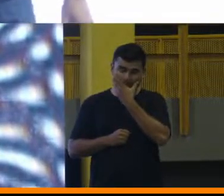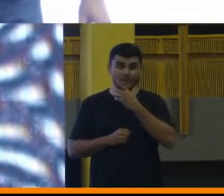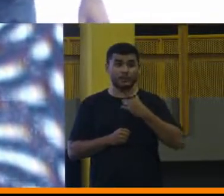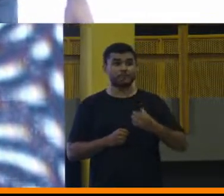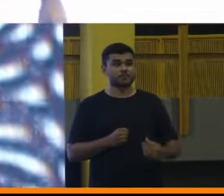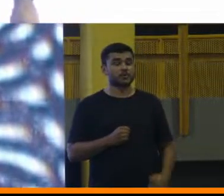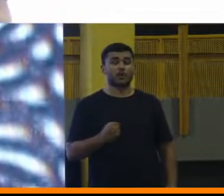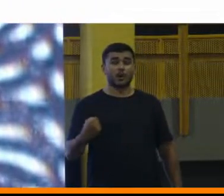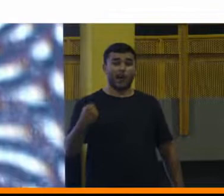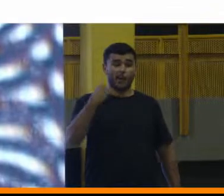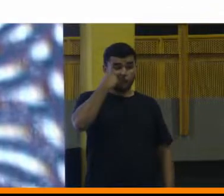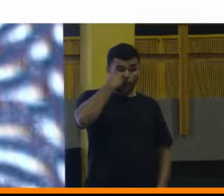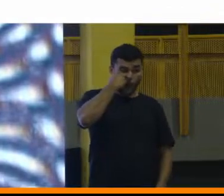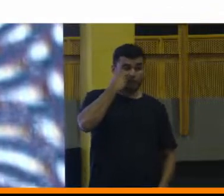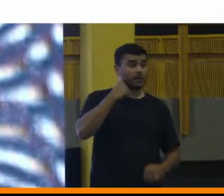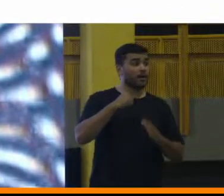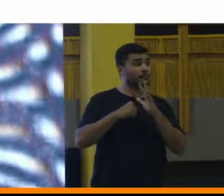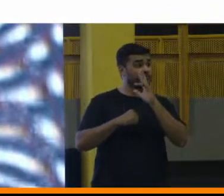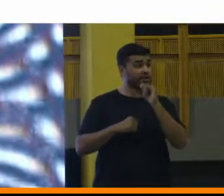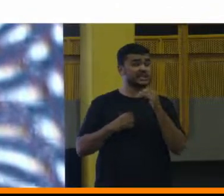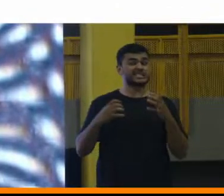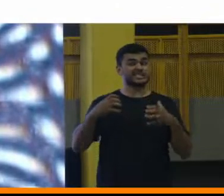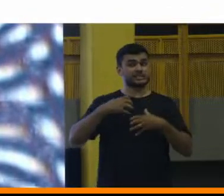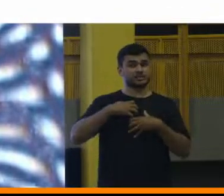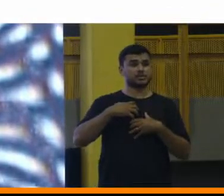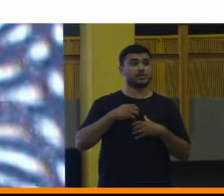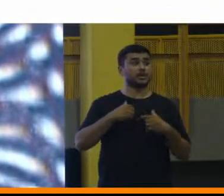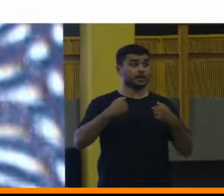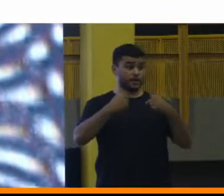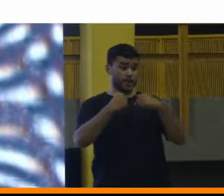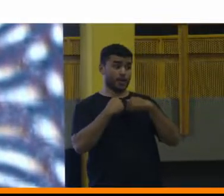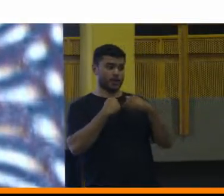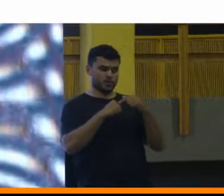sentir dor. E você também.